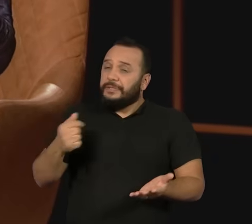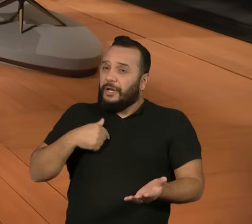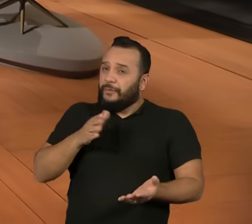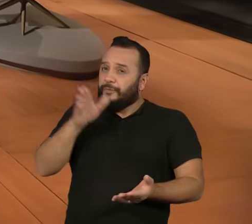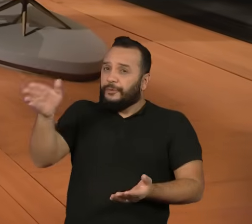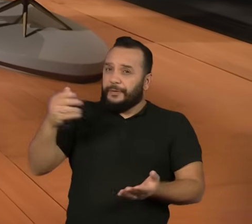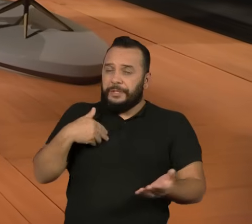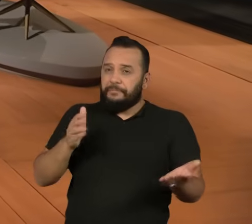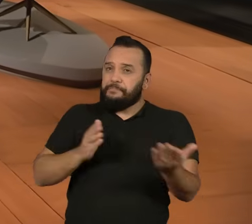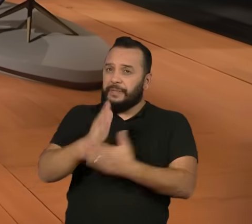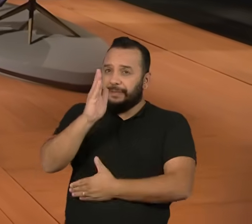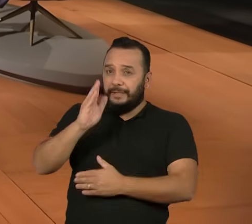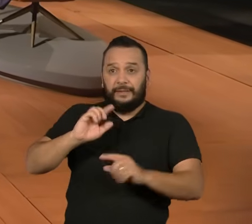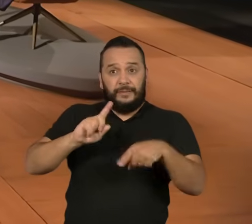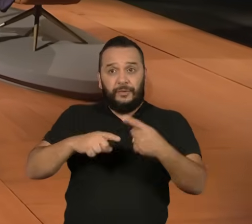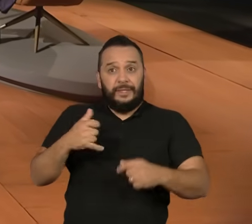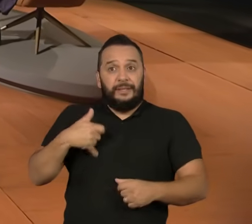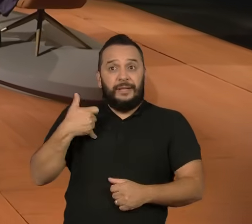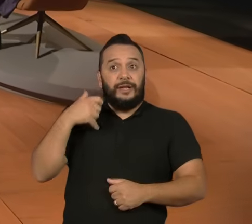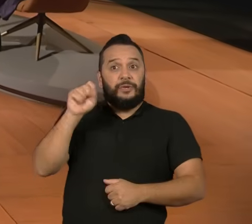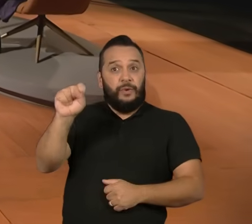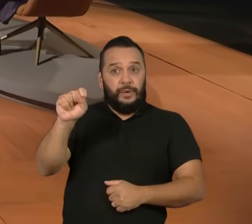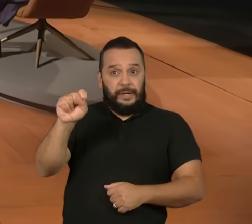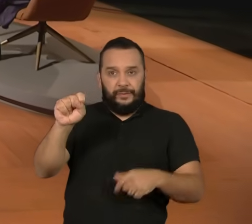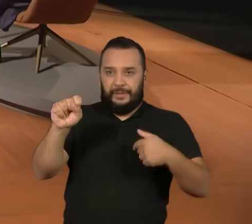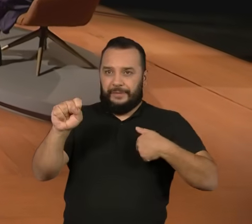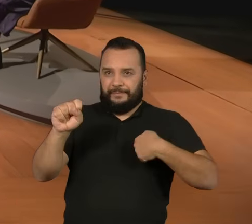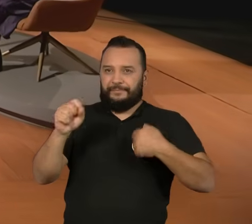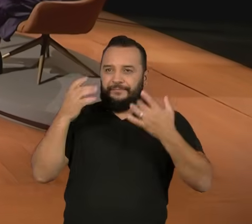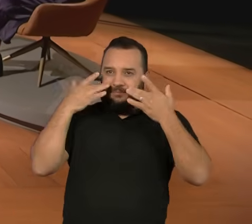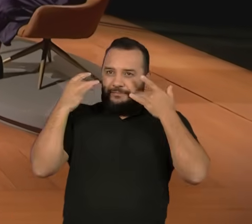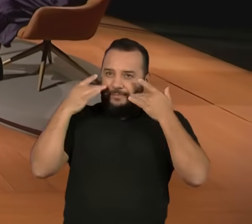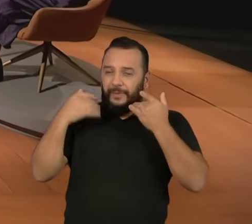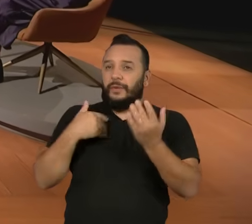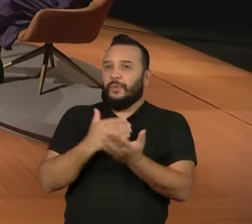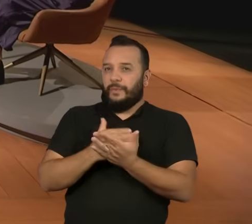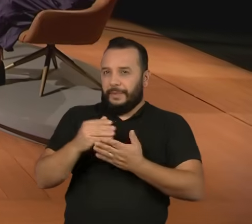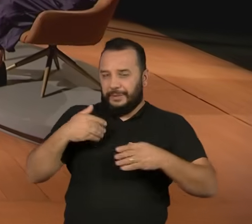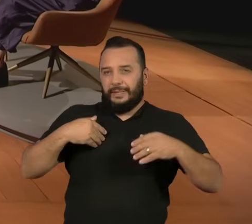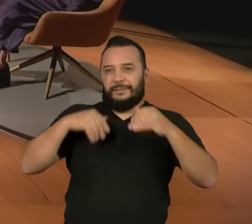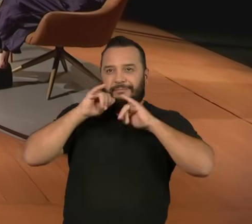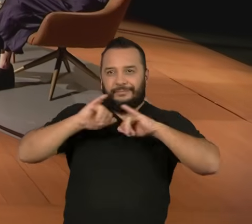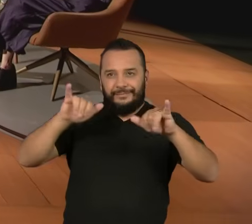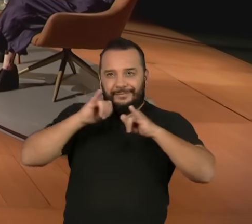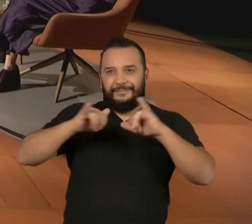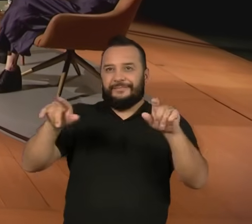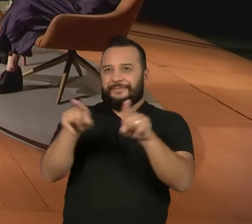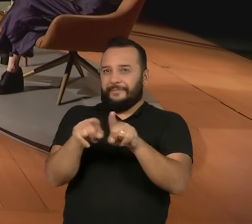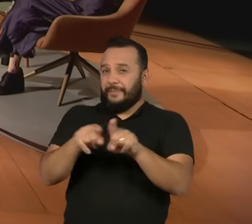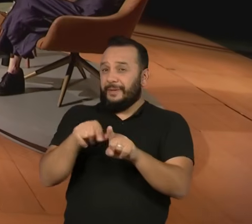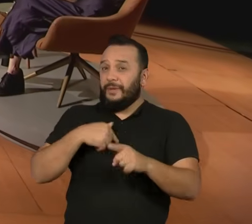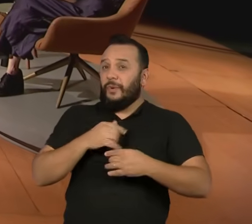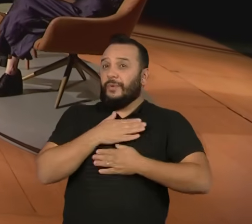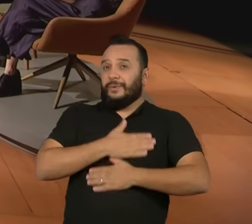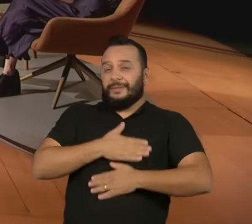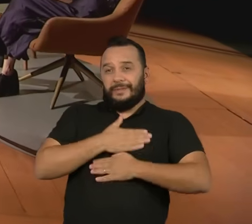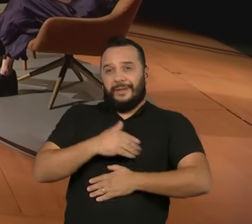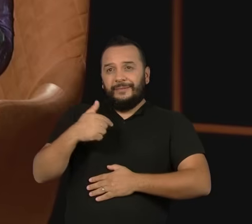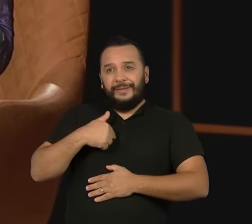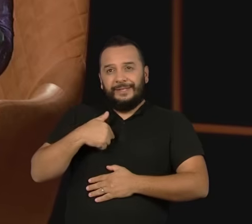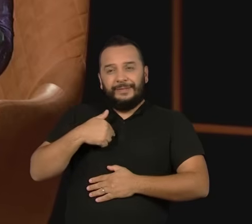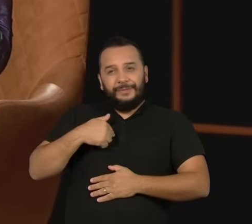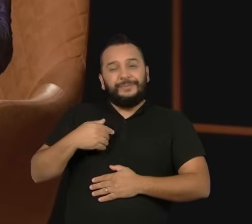quando eu comecei a fazer teatro com 8 anos, eu comecei a fazer publicidade também e eu gostava muito, fazia os